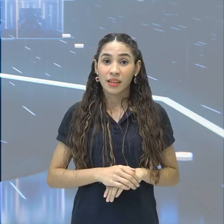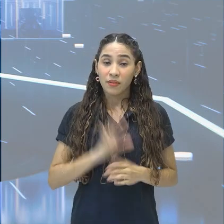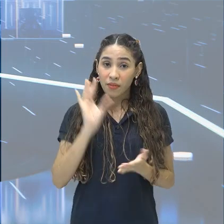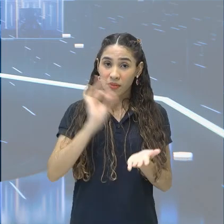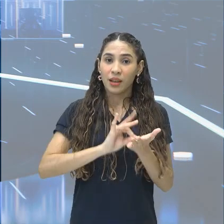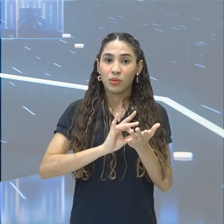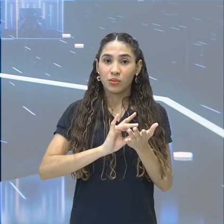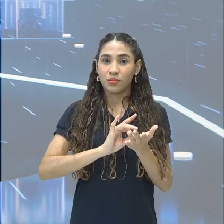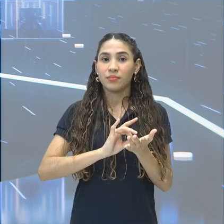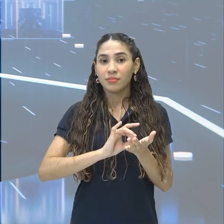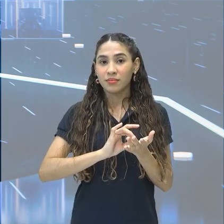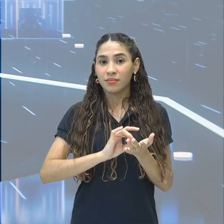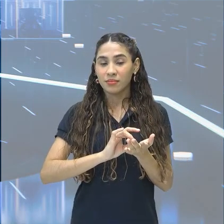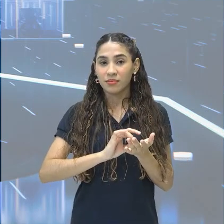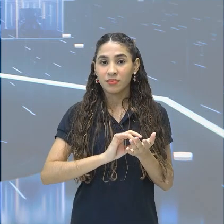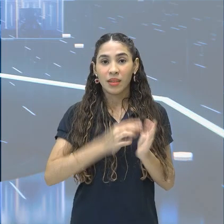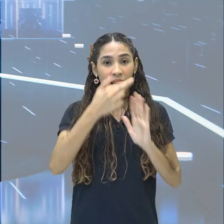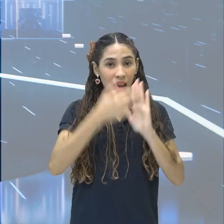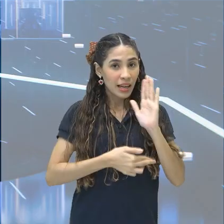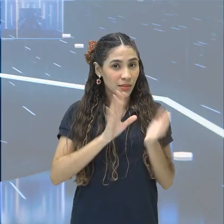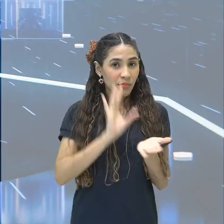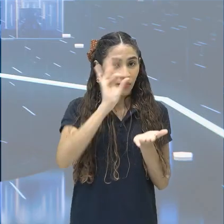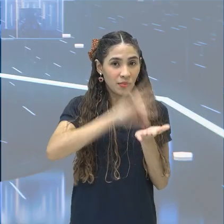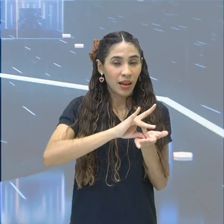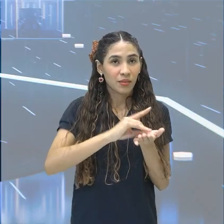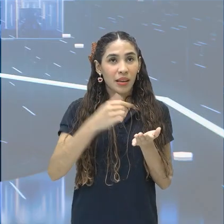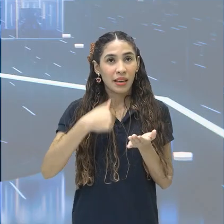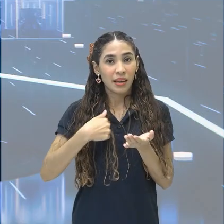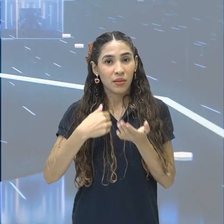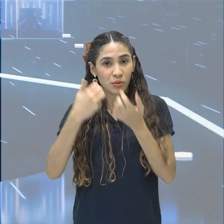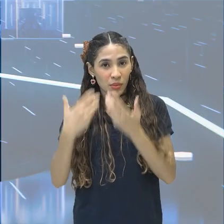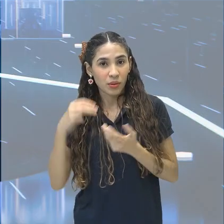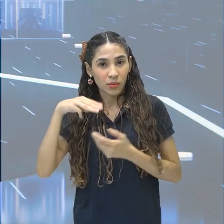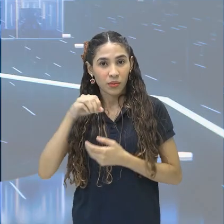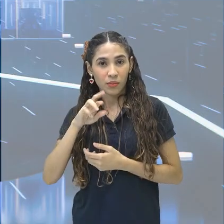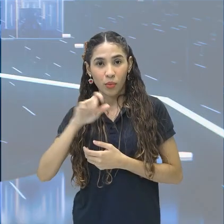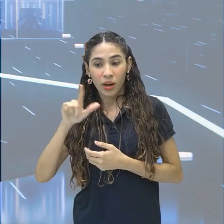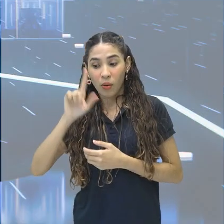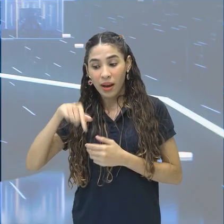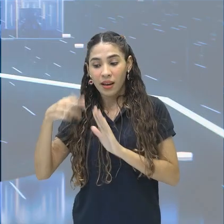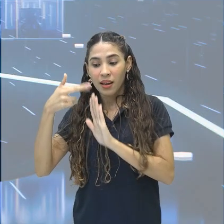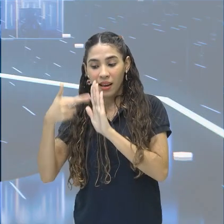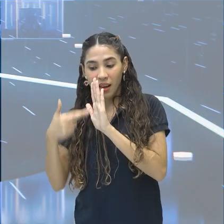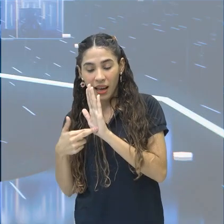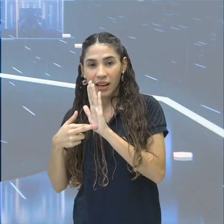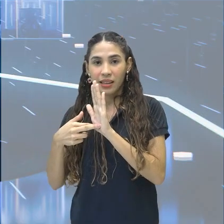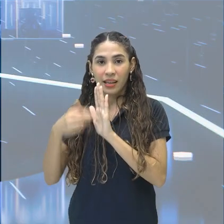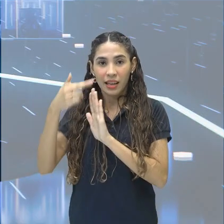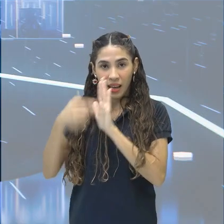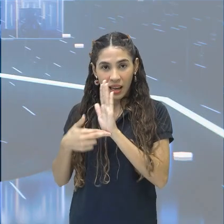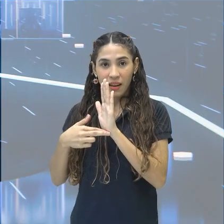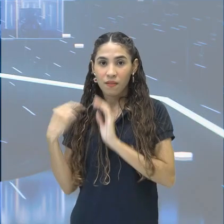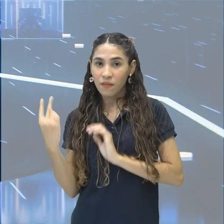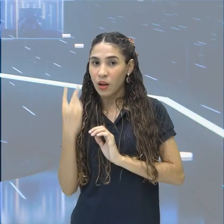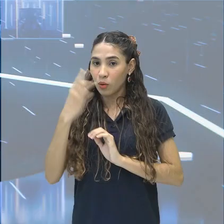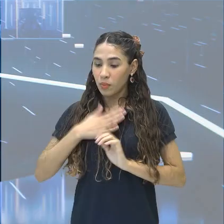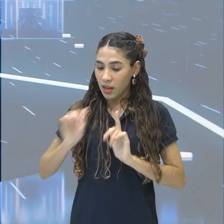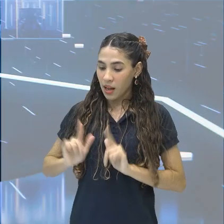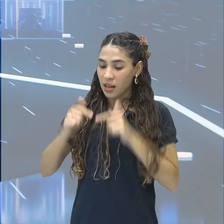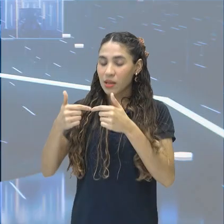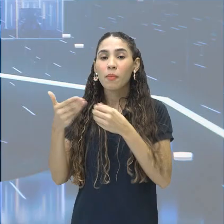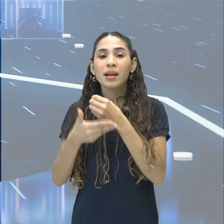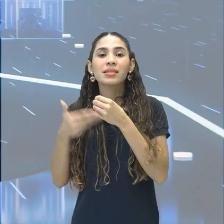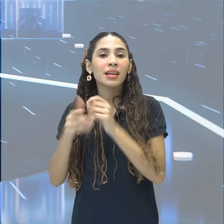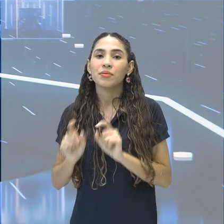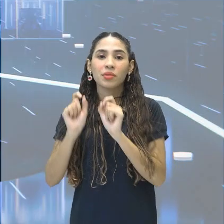Absoluto, né? Princípios absolutos. Quando eu falo de moral, eu estou falando da regra, da norma, da minha conduta, baseada